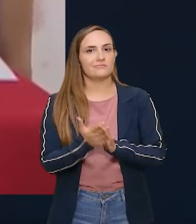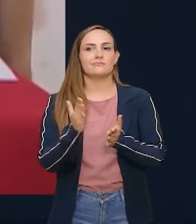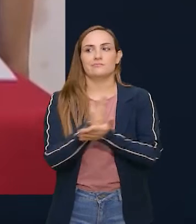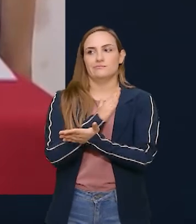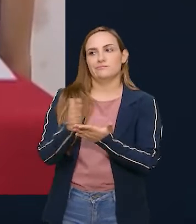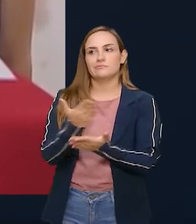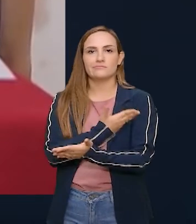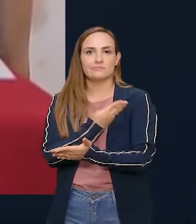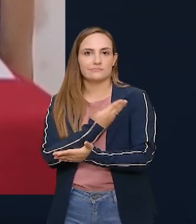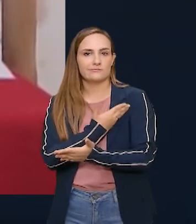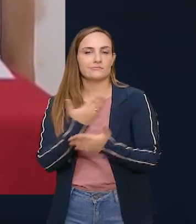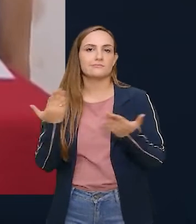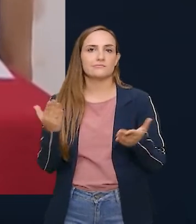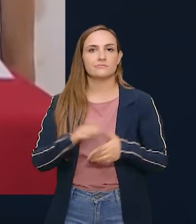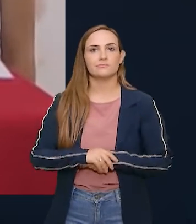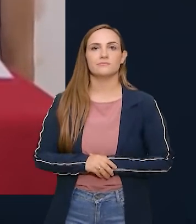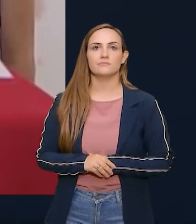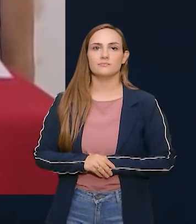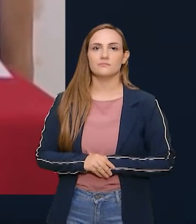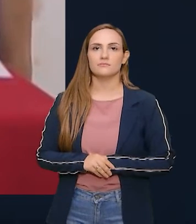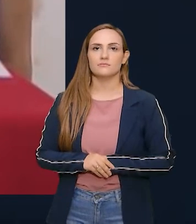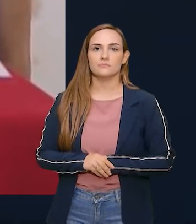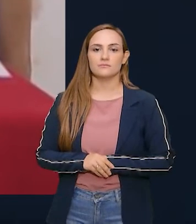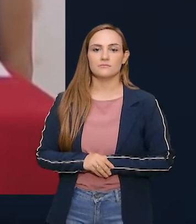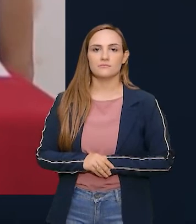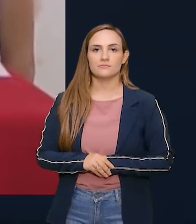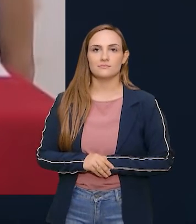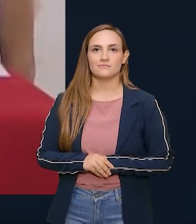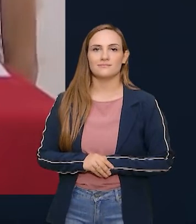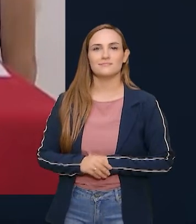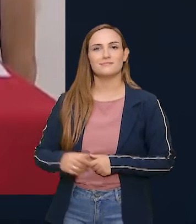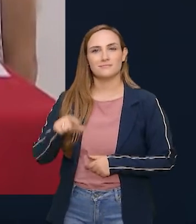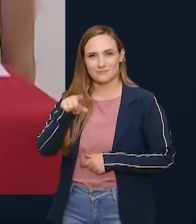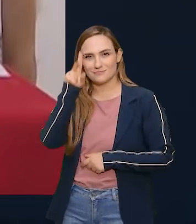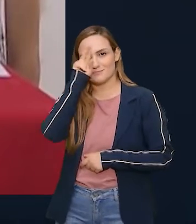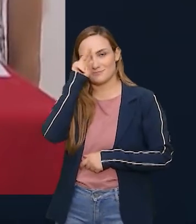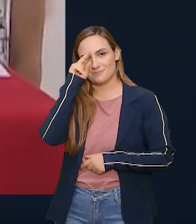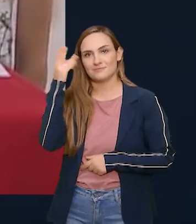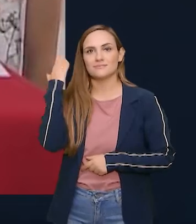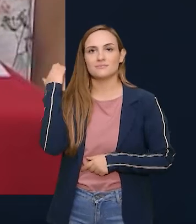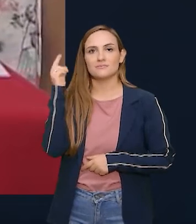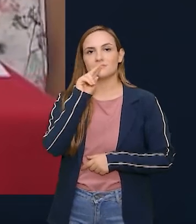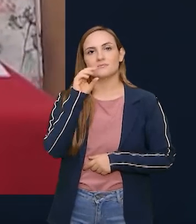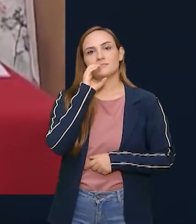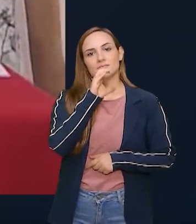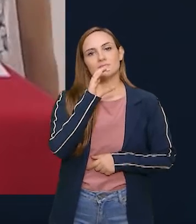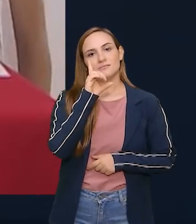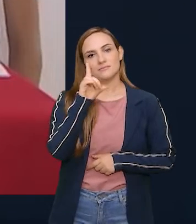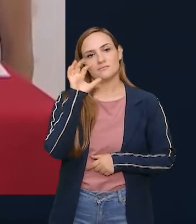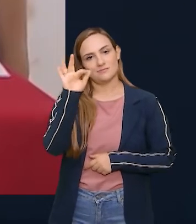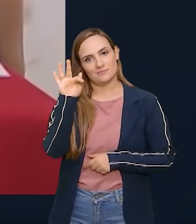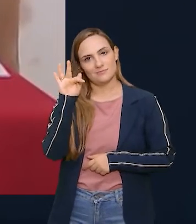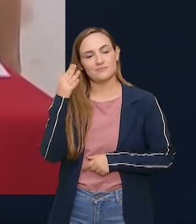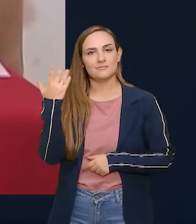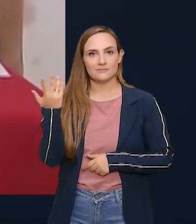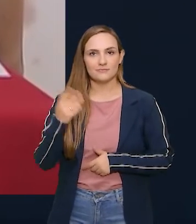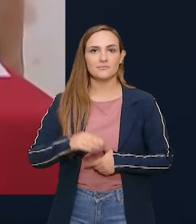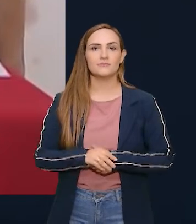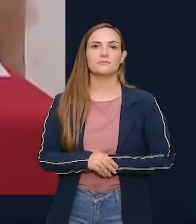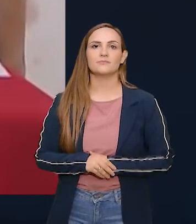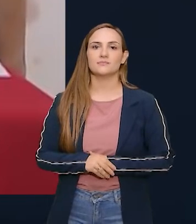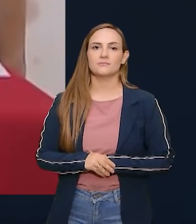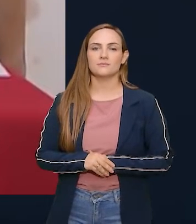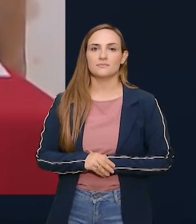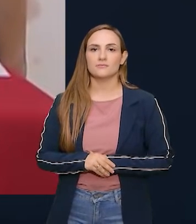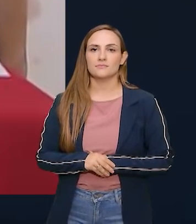Mas, na época, sofria preconceito por parte de alguns amigos de classe. Era o famoso CDF, né? Antigamente